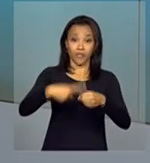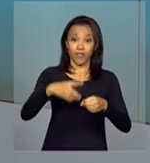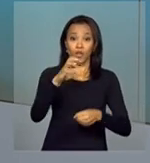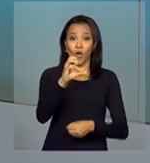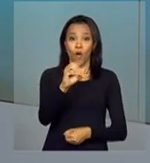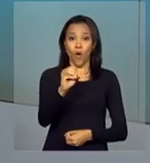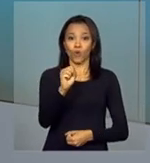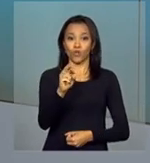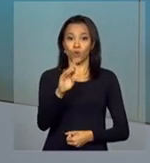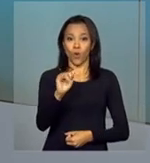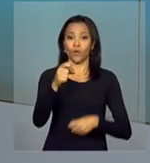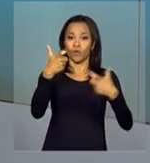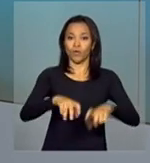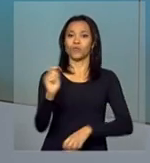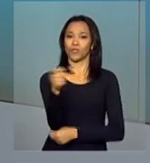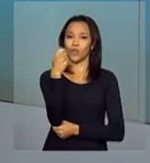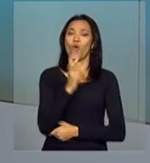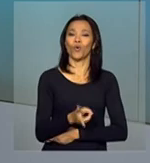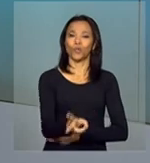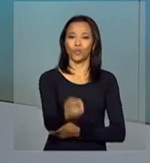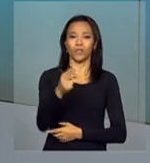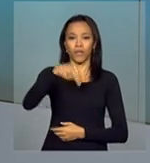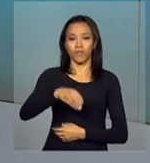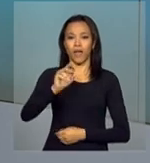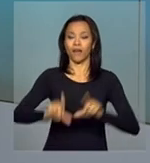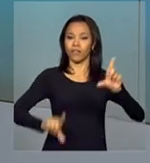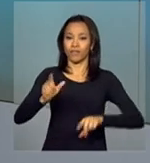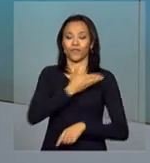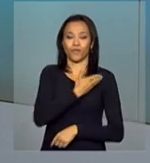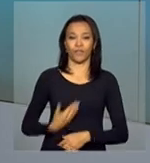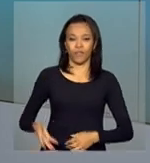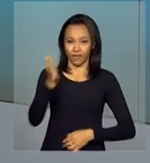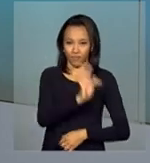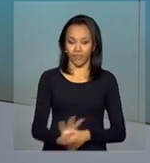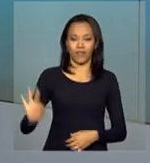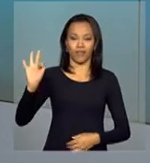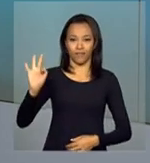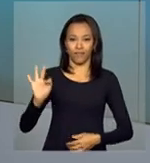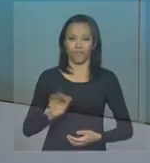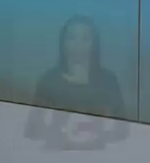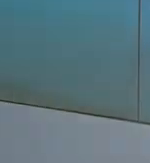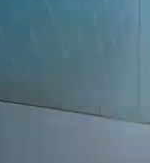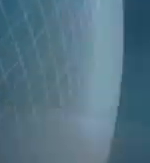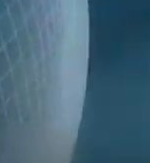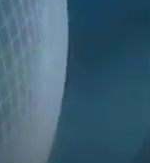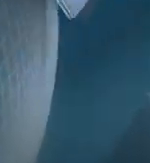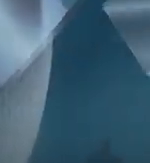Osório, no Rio Grande do Sul. Continue com a gente aqui na NBR, a TV do governo federal.